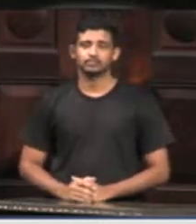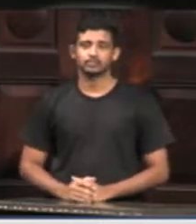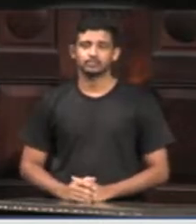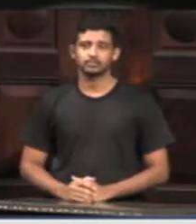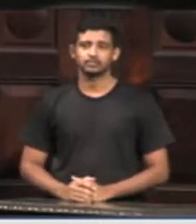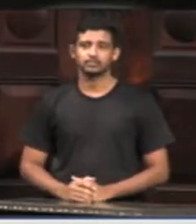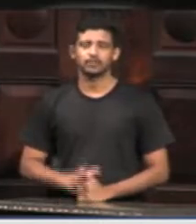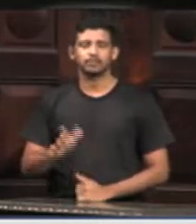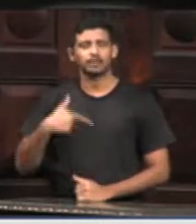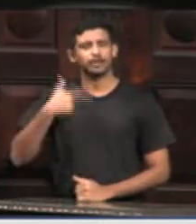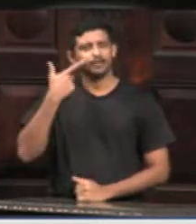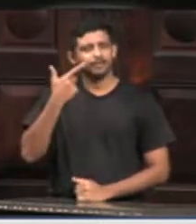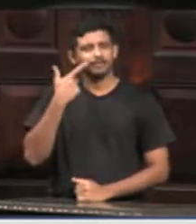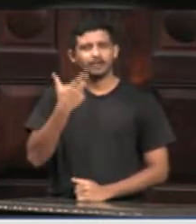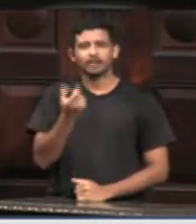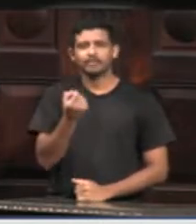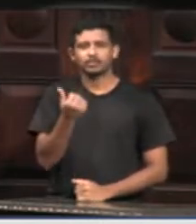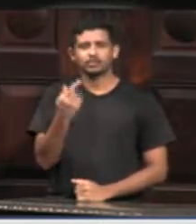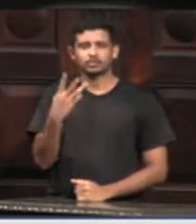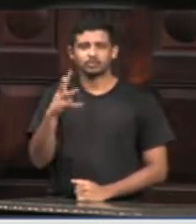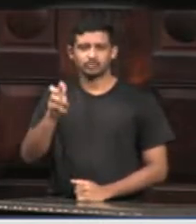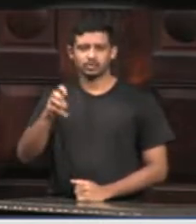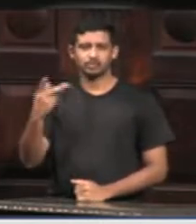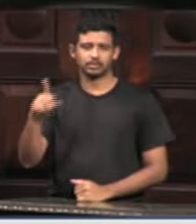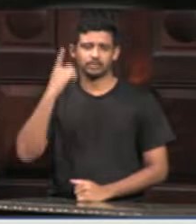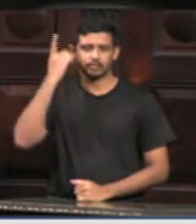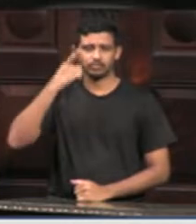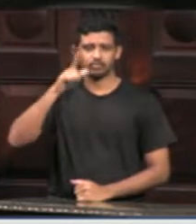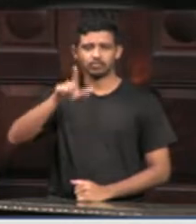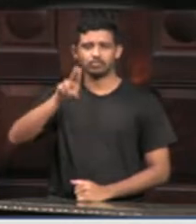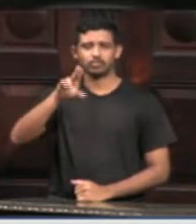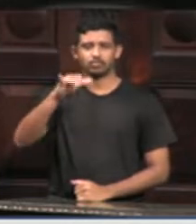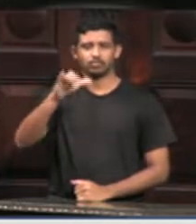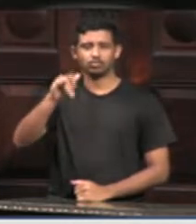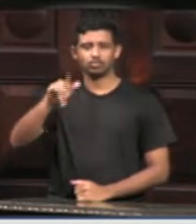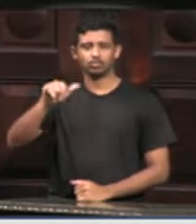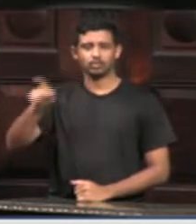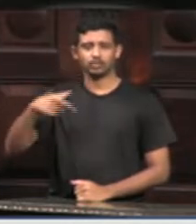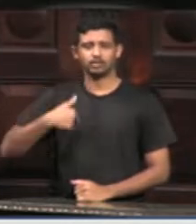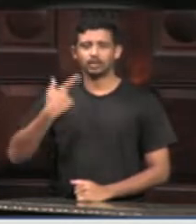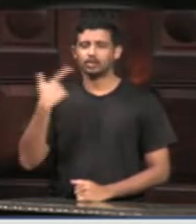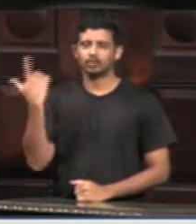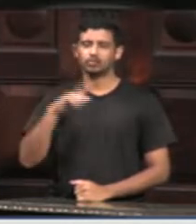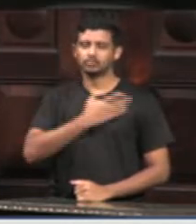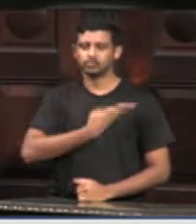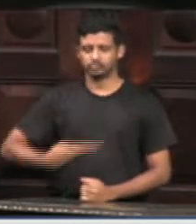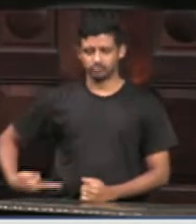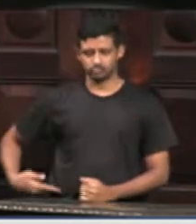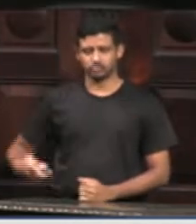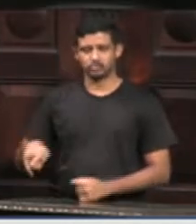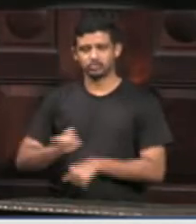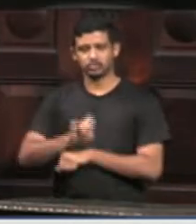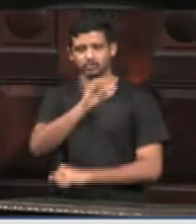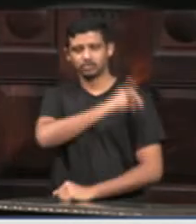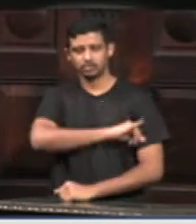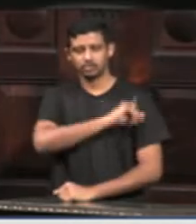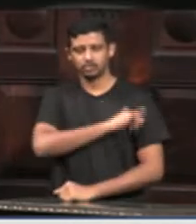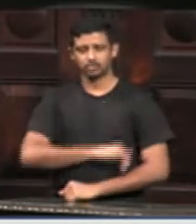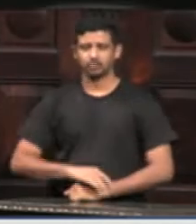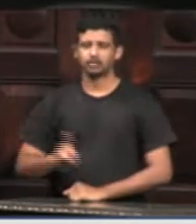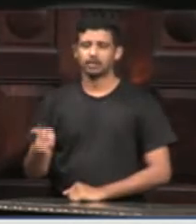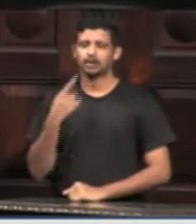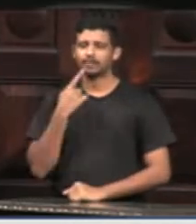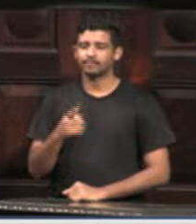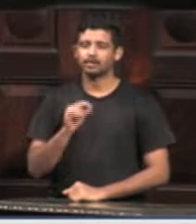Indicação legislativa 20/2015, de autoria da deputada Lucinha, que solicita ao excelentíssimo senhor governador do Estado do Rio de Janeiro o envio de mensagem dispondo sobre a